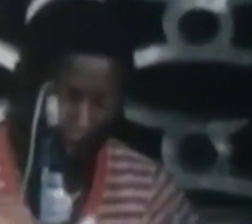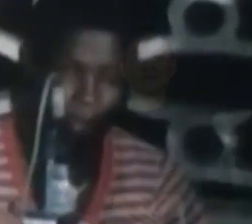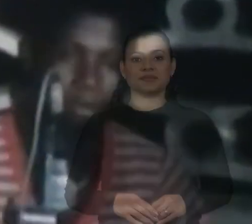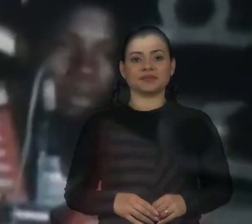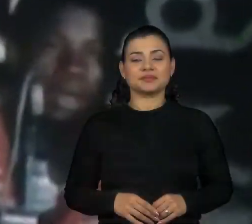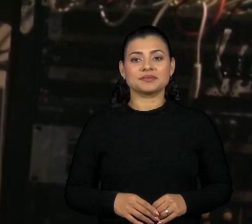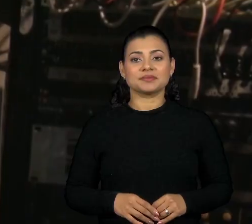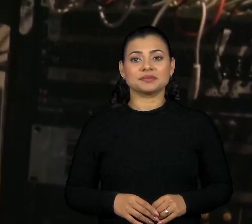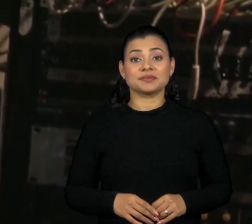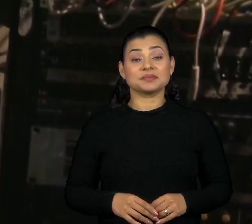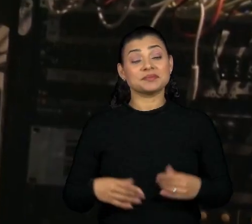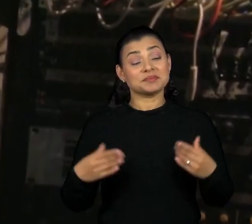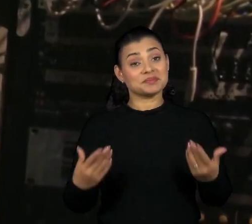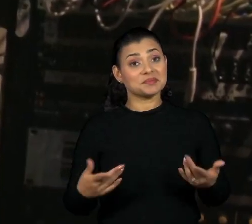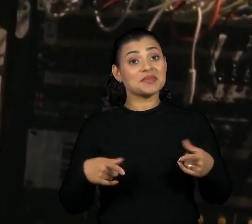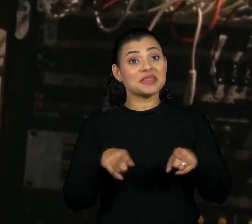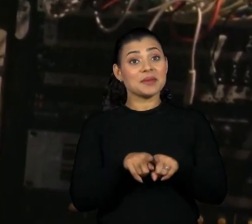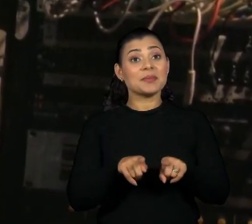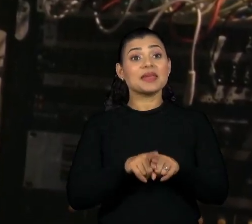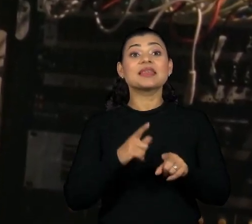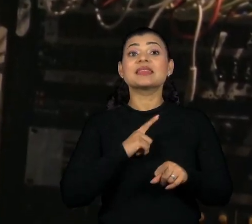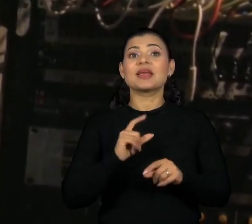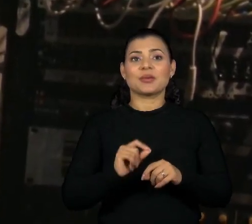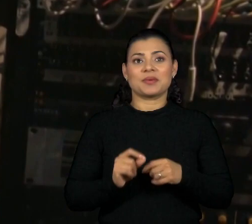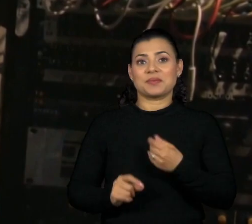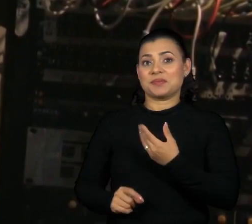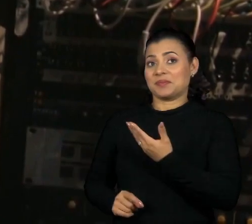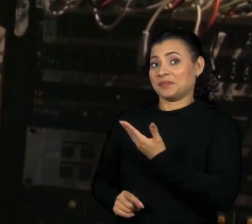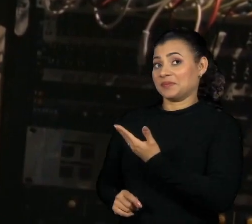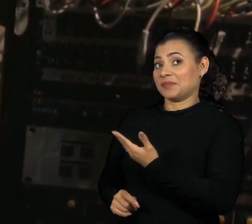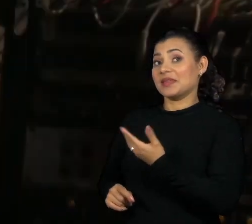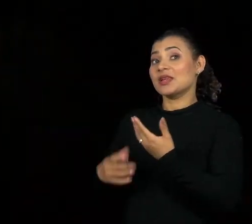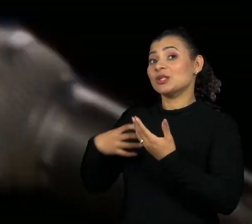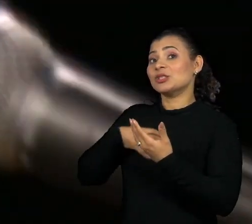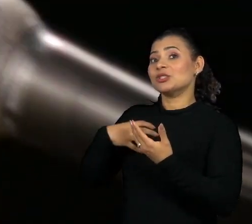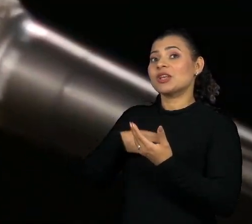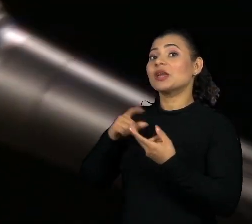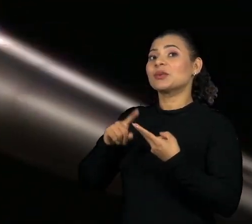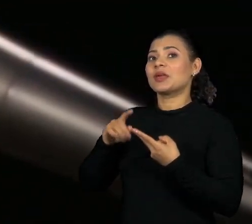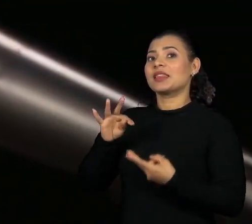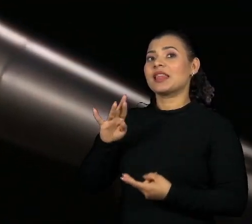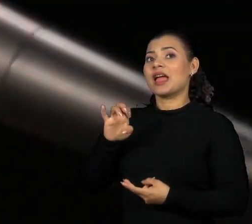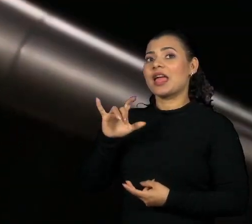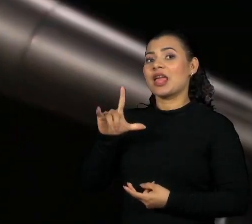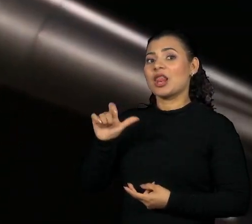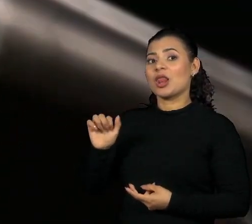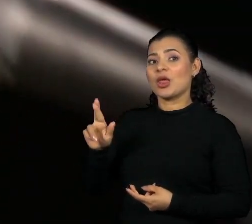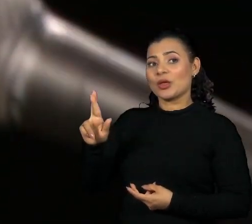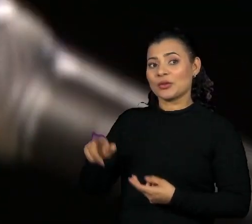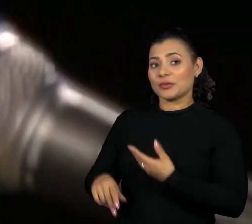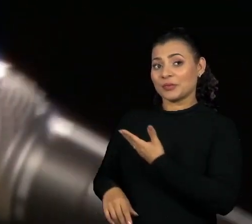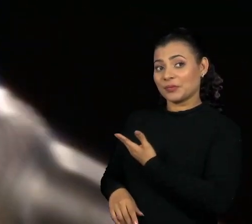Além do Fela, a gente tem outros artistas como, por exemplo, o Ebo Taylor.